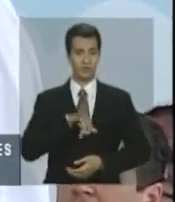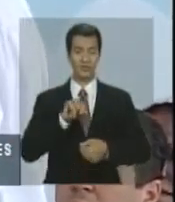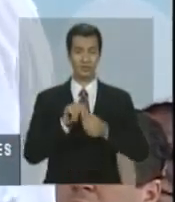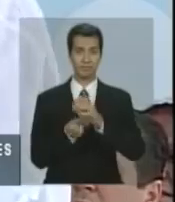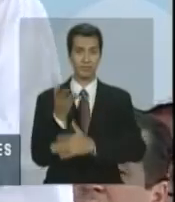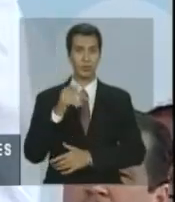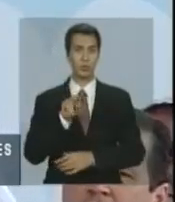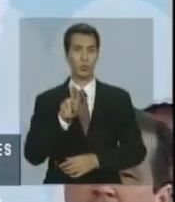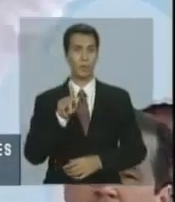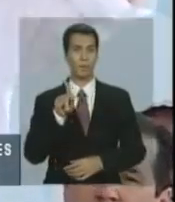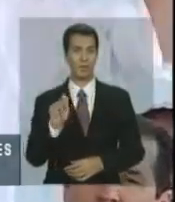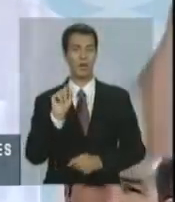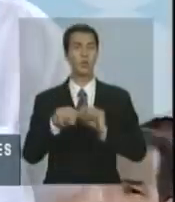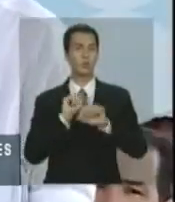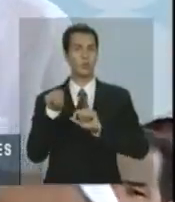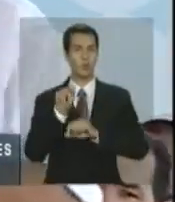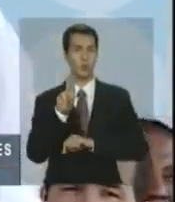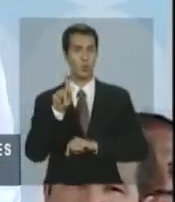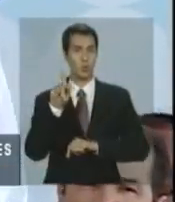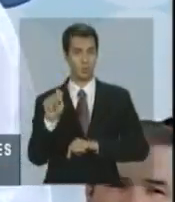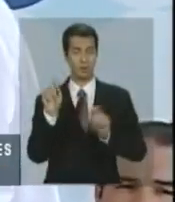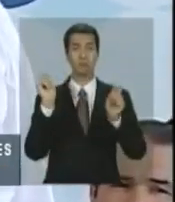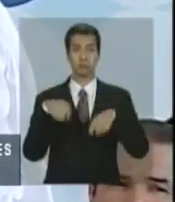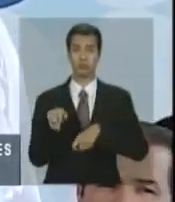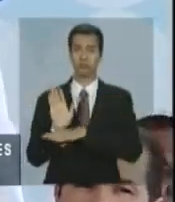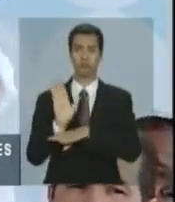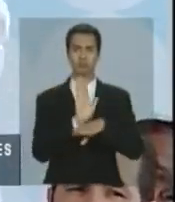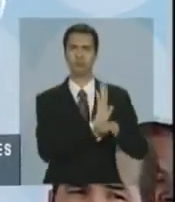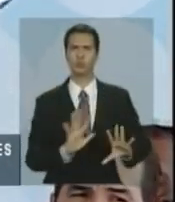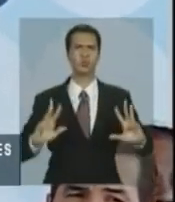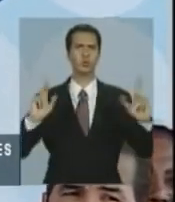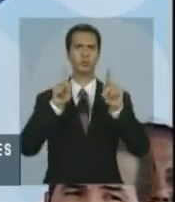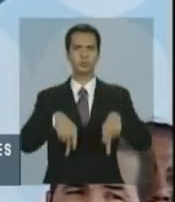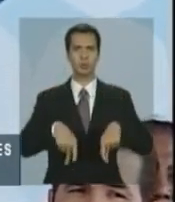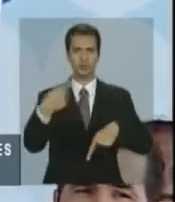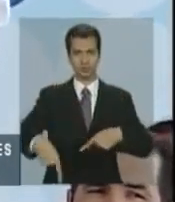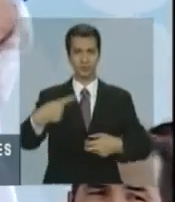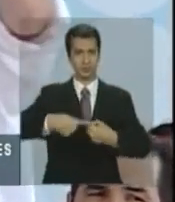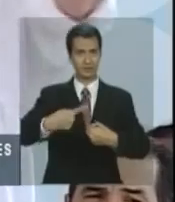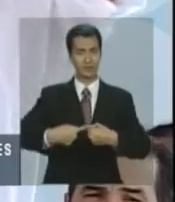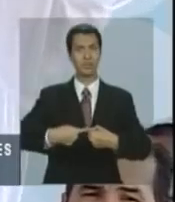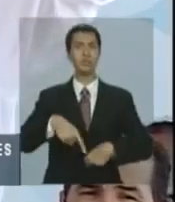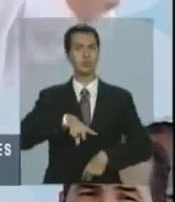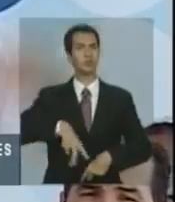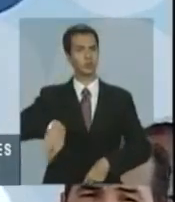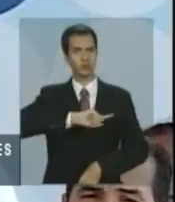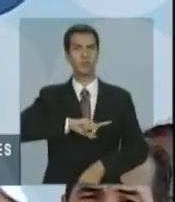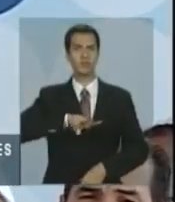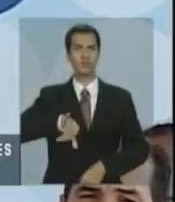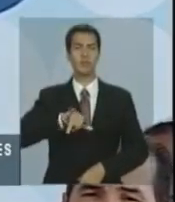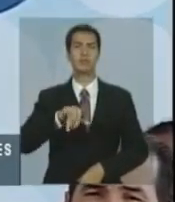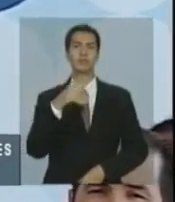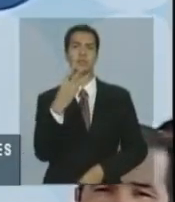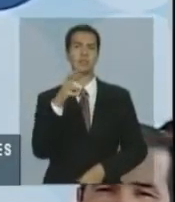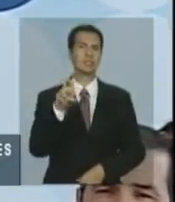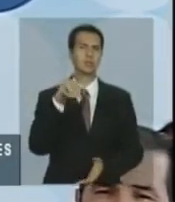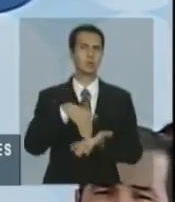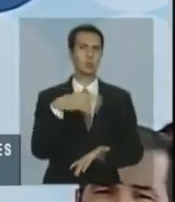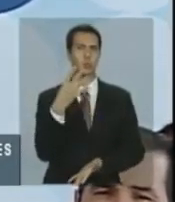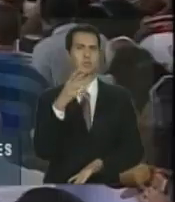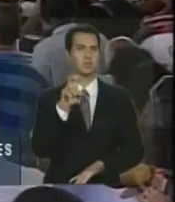150 mil habitantes, ou seja, cobre todo mundo nessa cidade. Vamos chegar a 35%, 40% de cobertura do Saúde